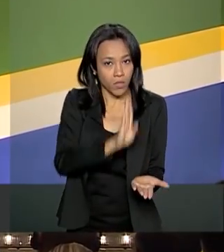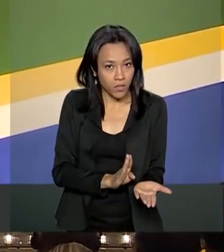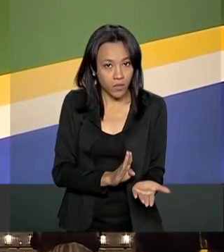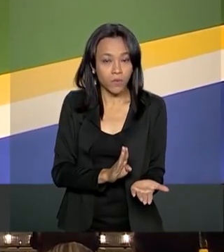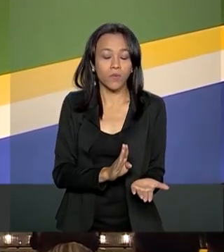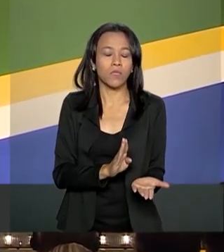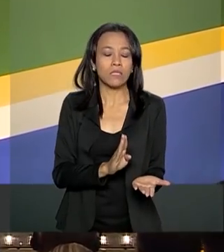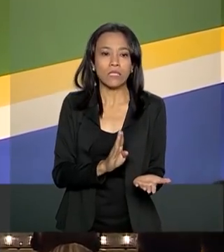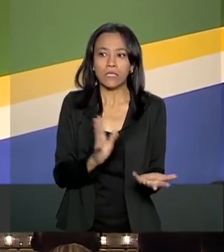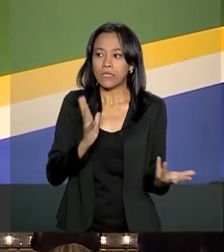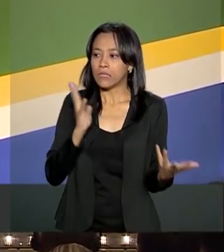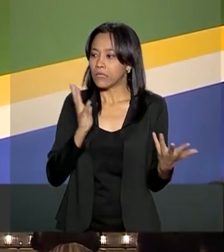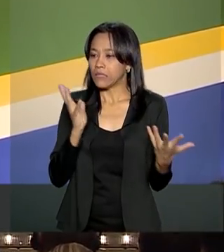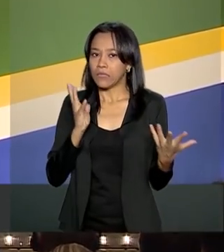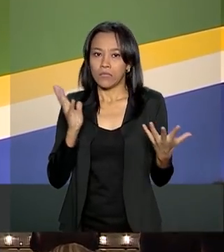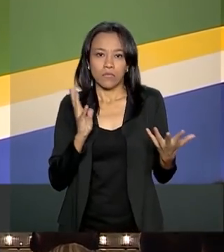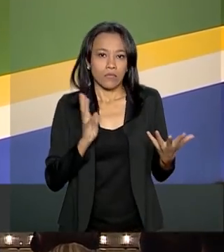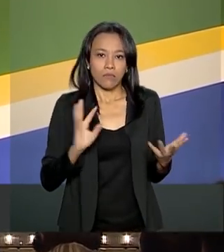inesperada.